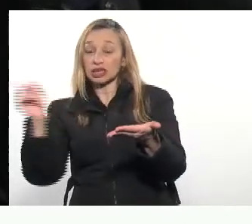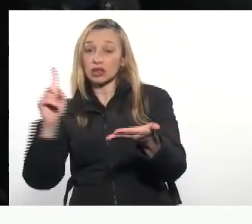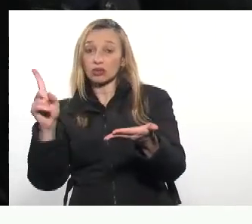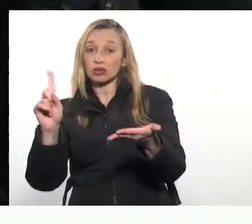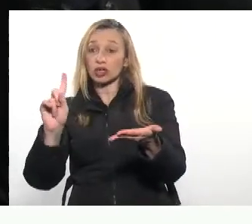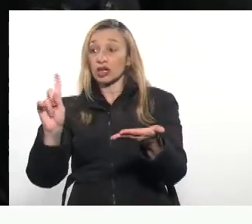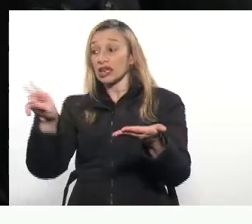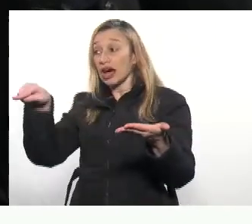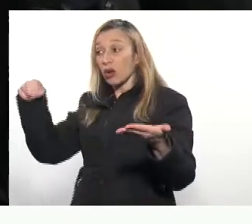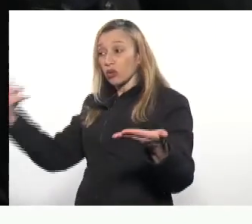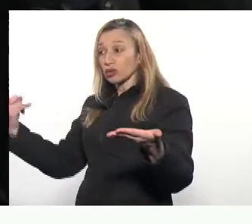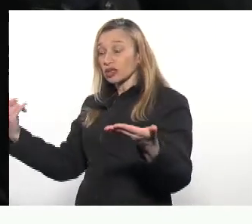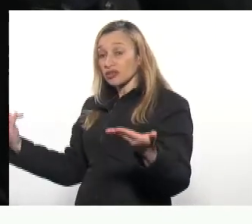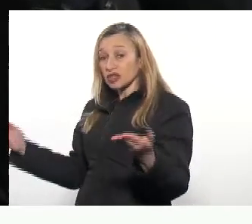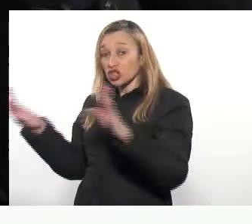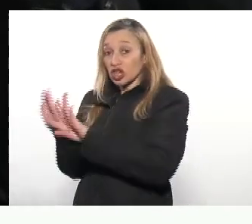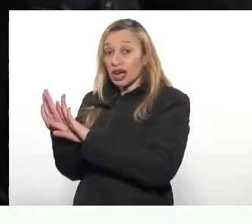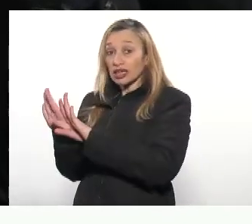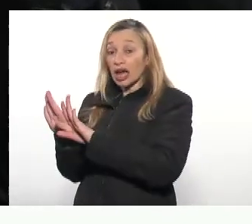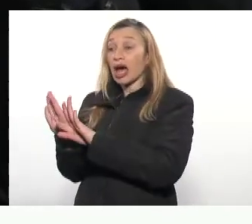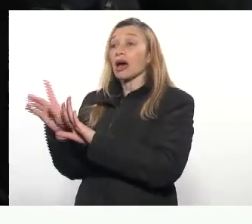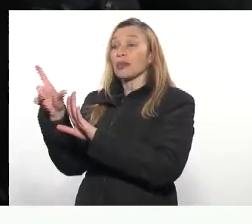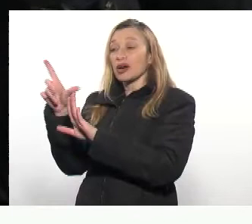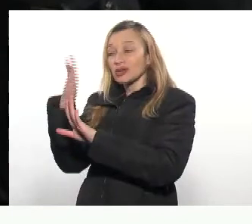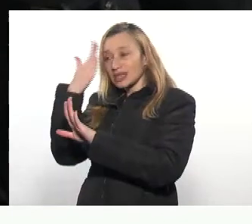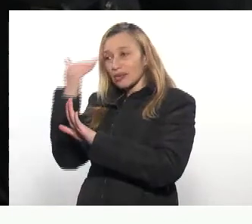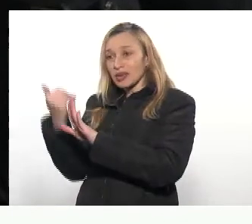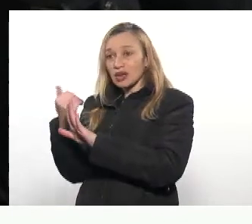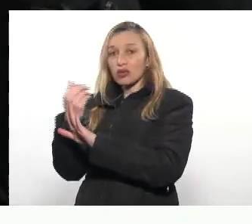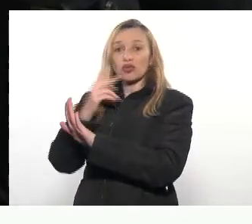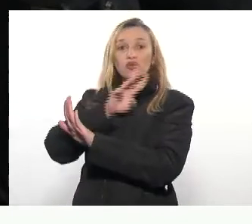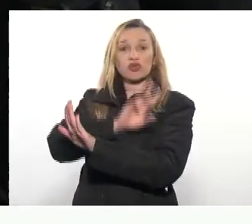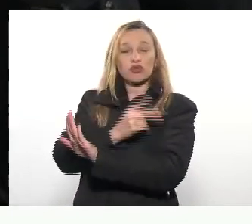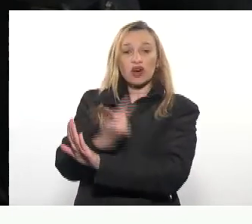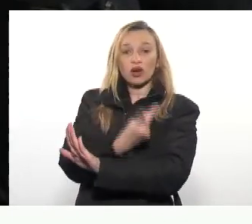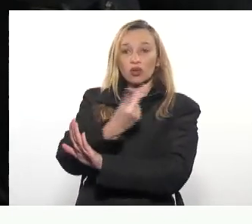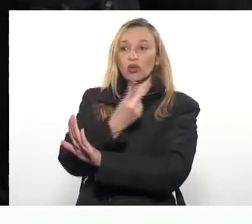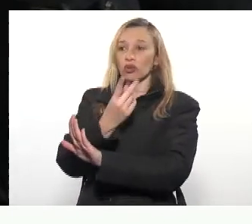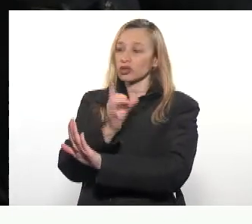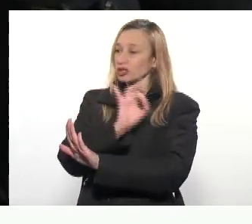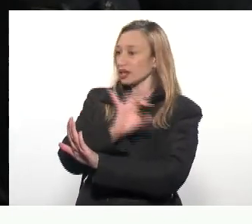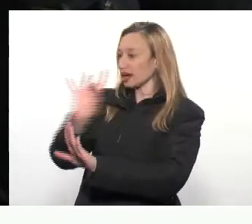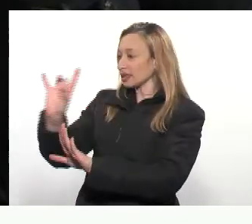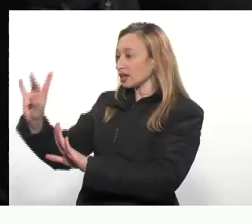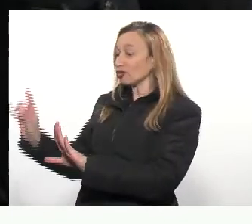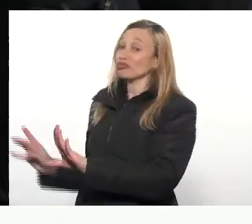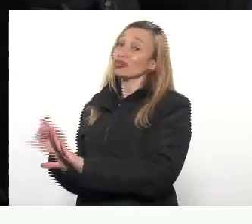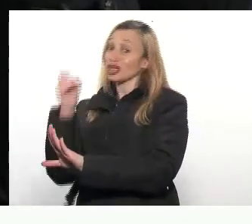para eu poder ter um critério de tarifa social, não é simples. Eu acho que essa questão da tarifa social a gente tem que estudar